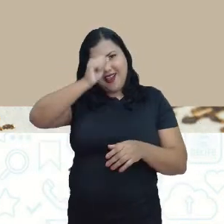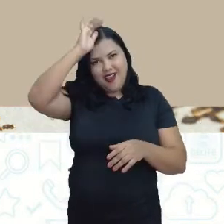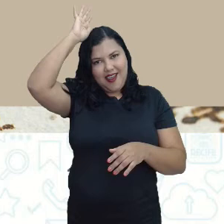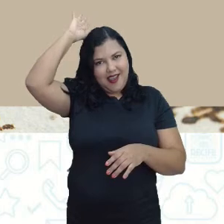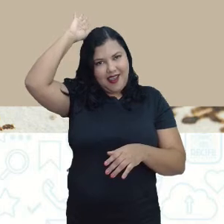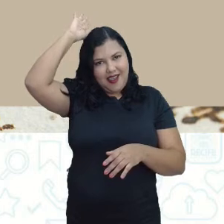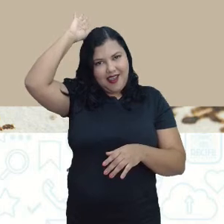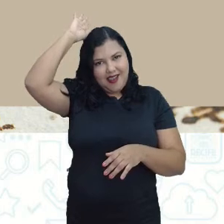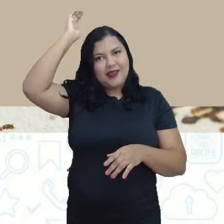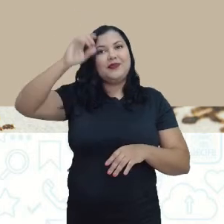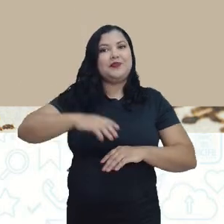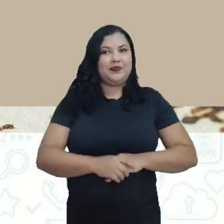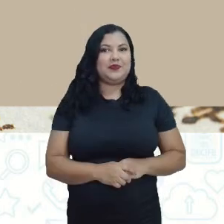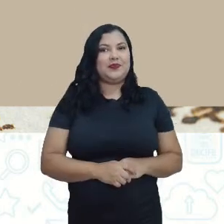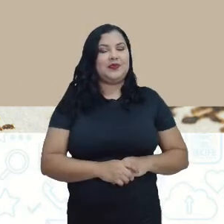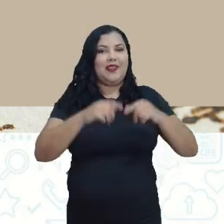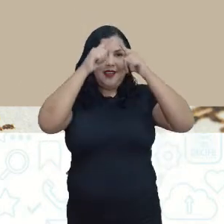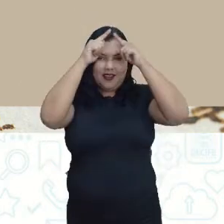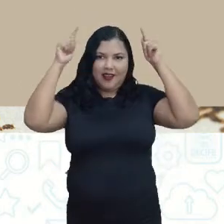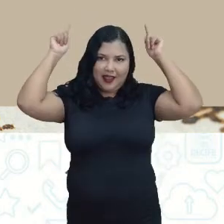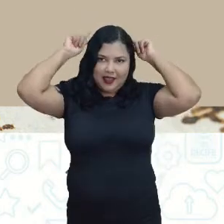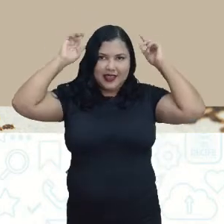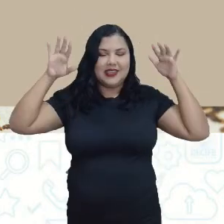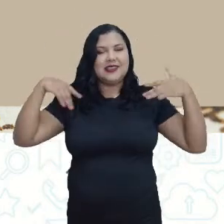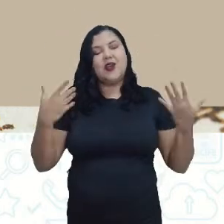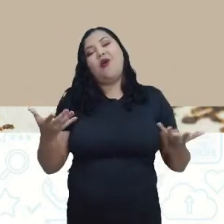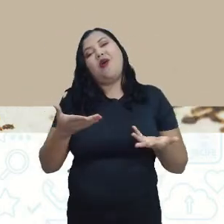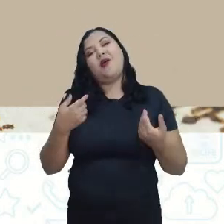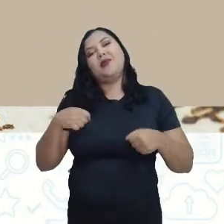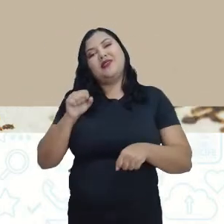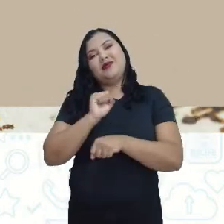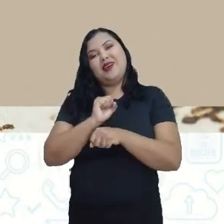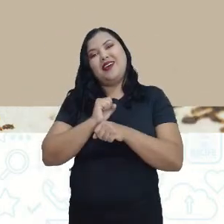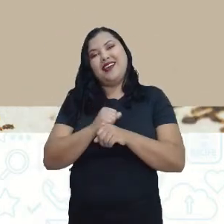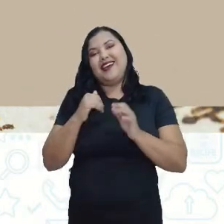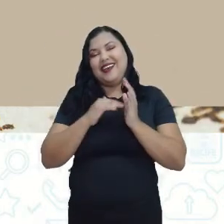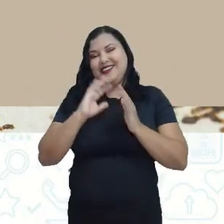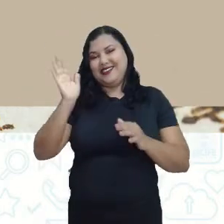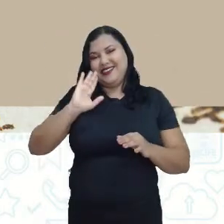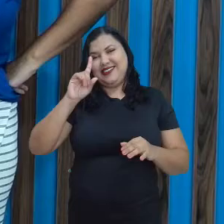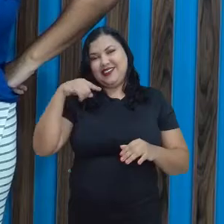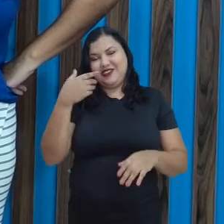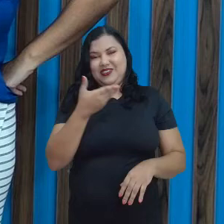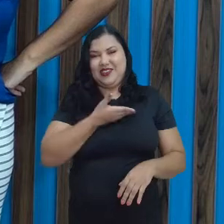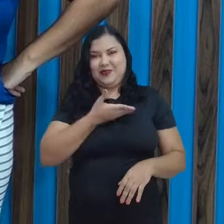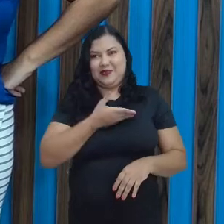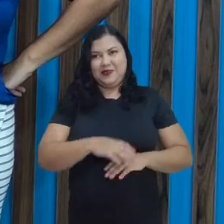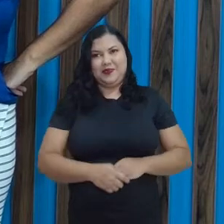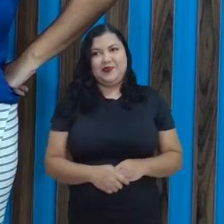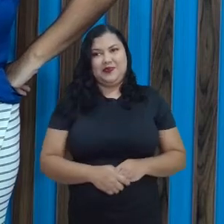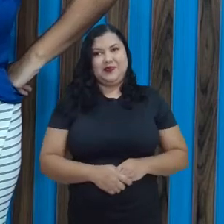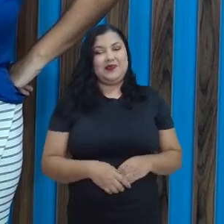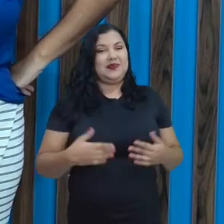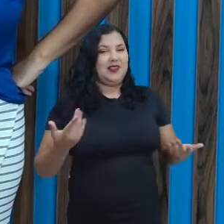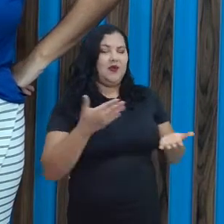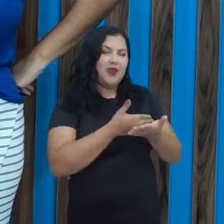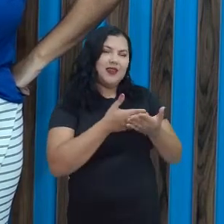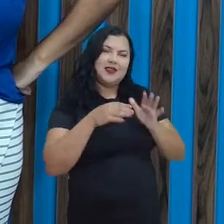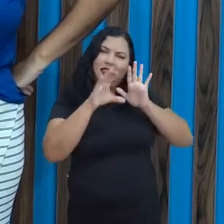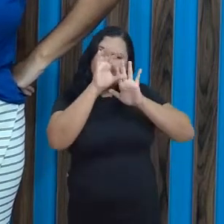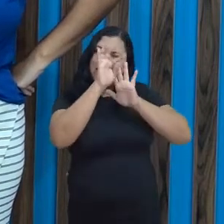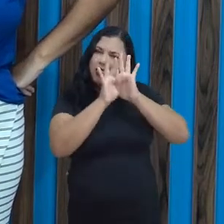às aulas. Agora preciso parar. Até logo, acho que vamos ser grandes amigos. Então, esse excerto que eu